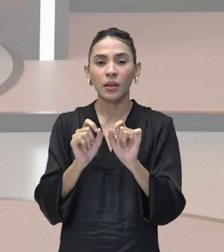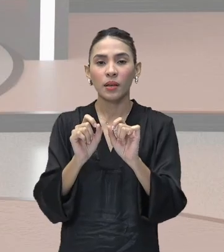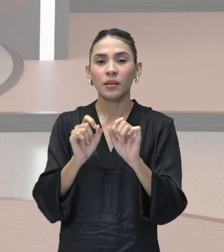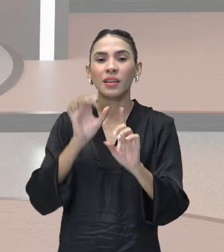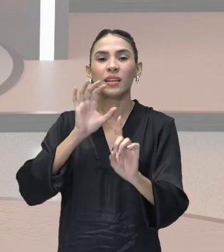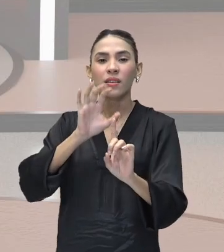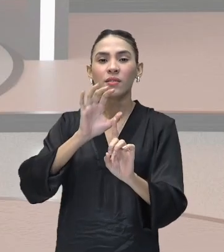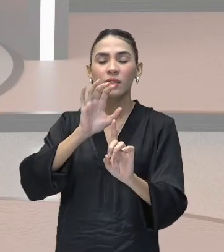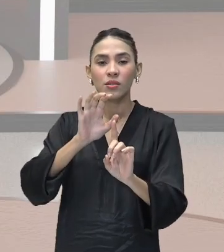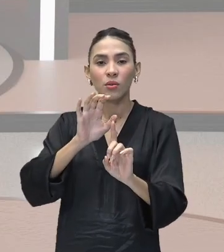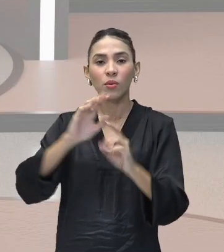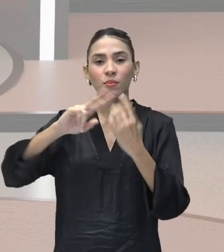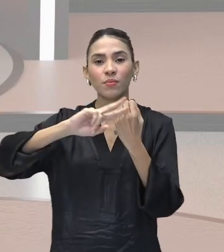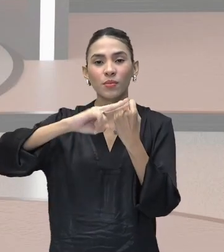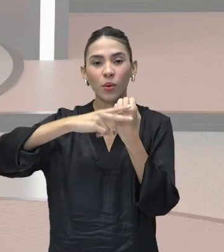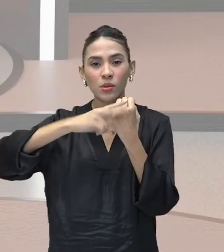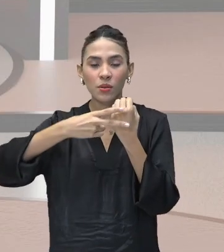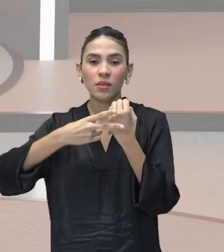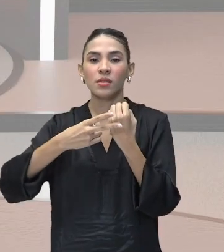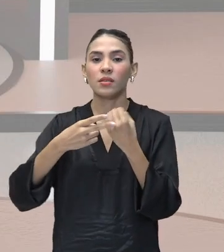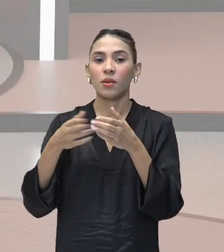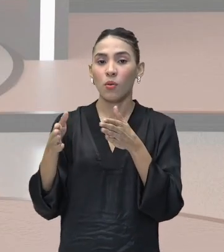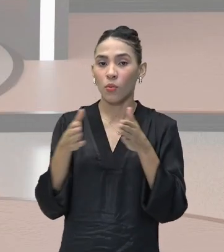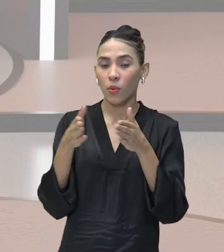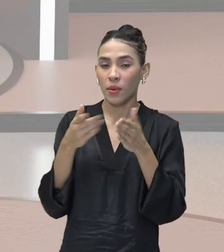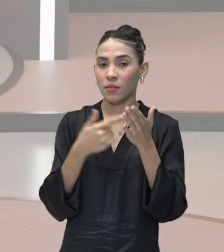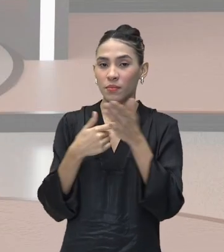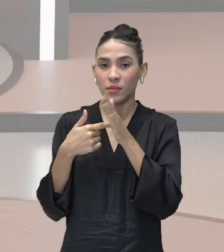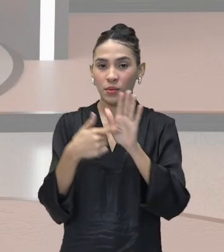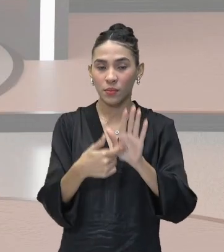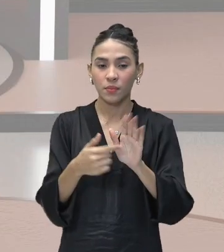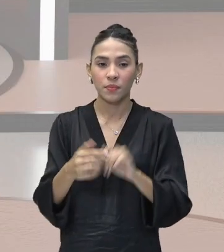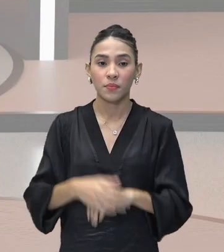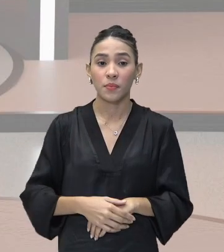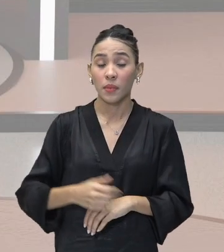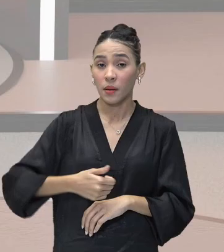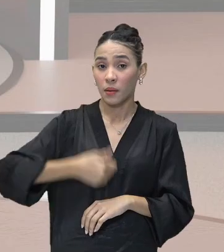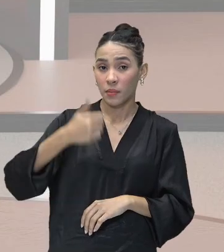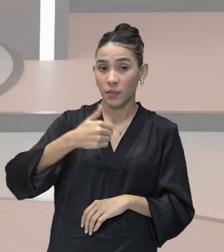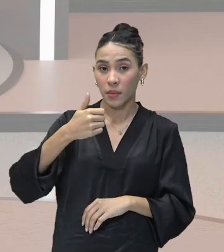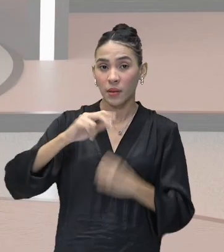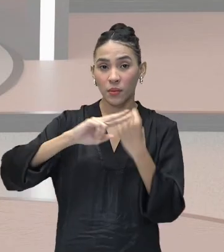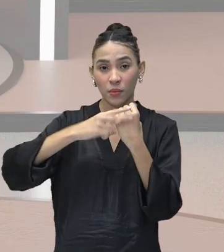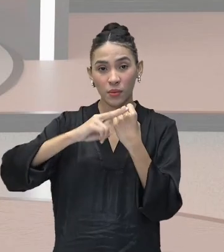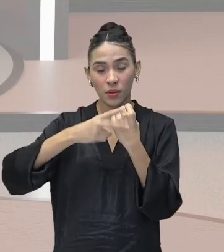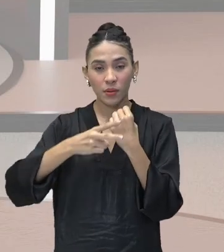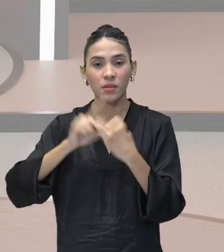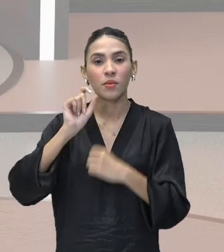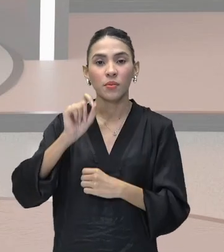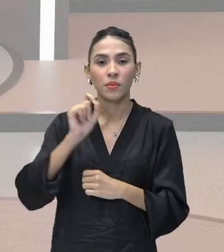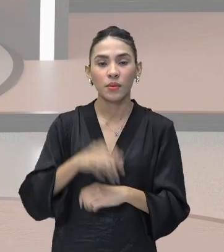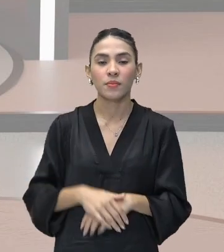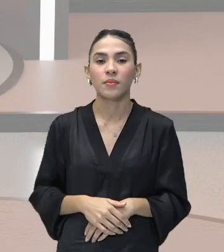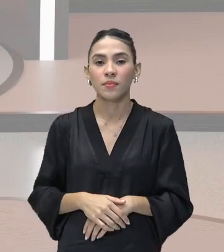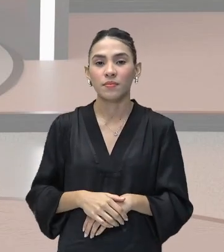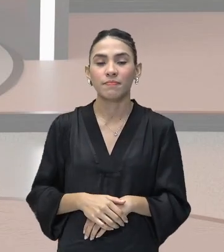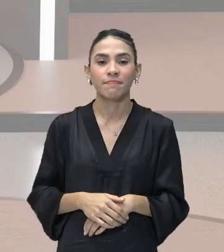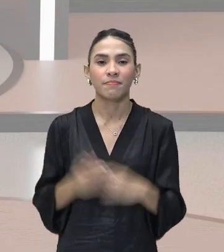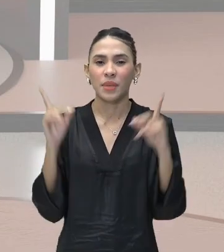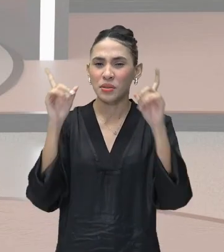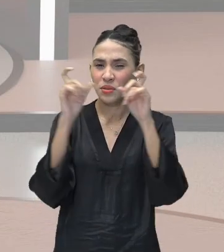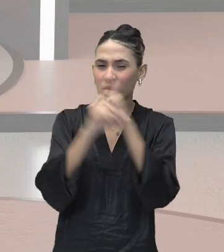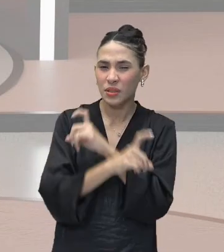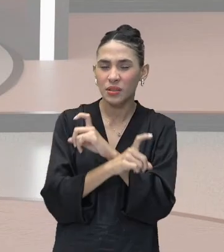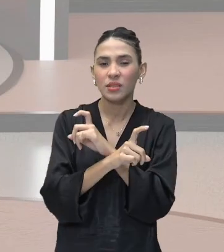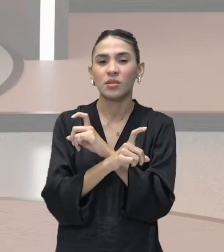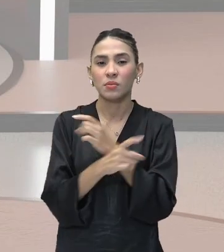principais consequências que esse momento trouxe. Primeiro, as consequências da Grande Depressão foram devastadoras.